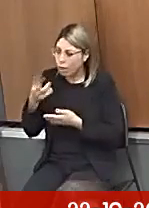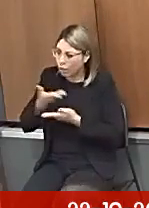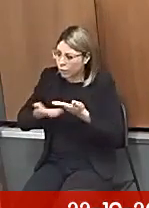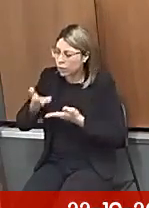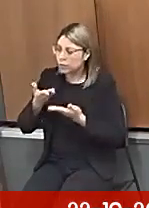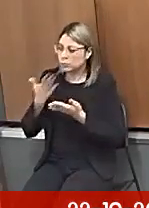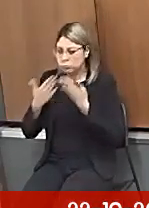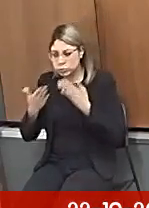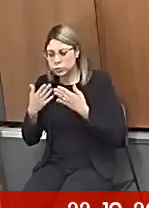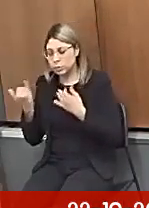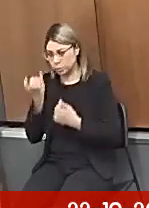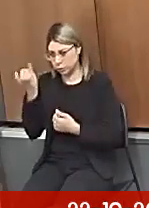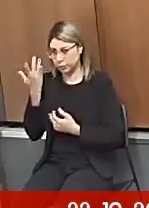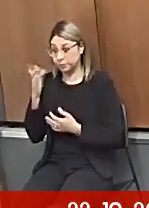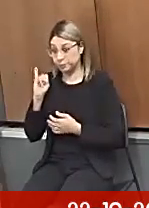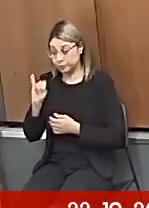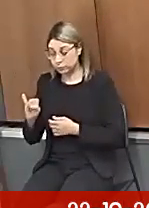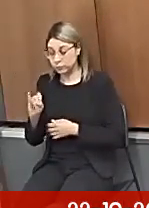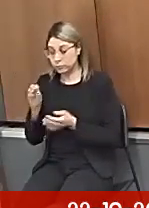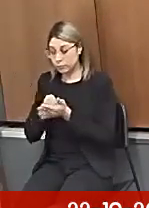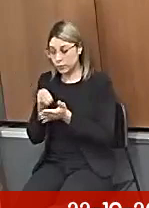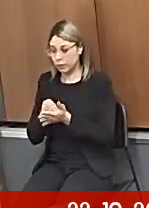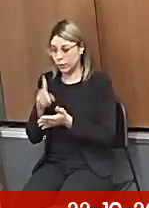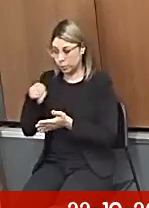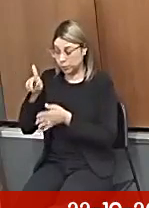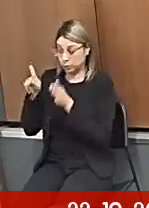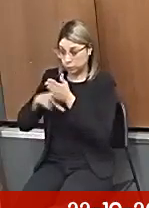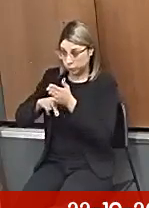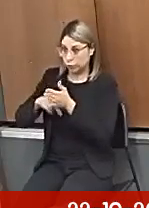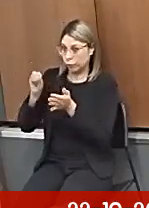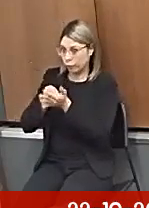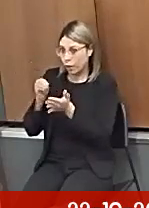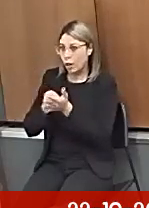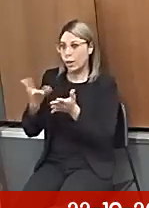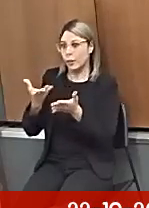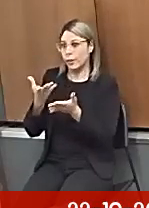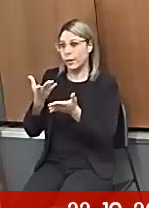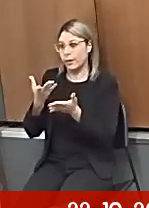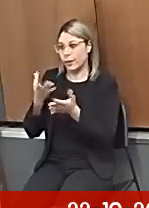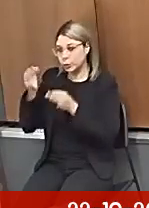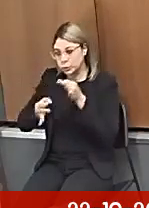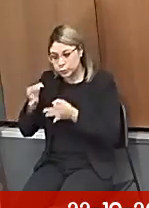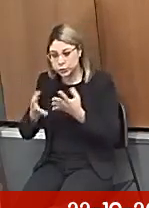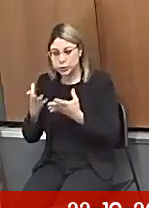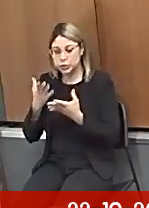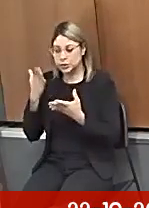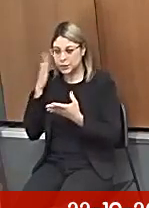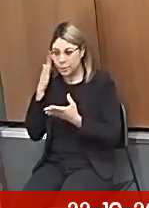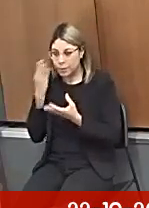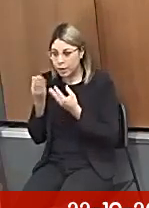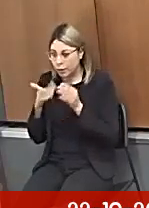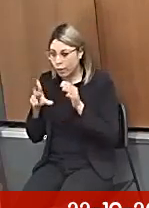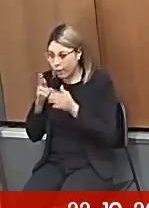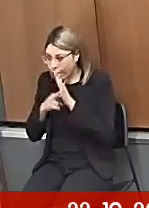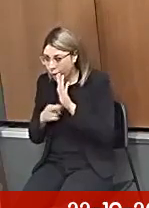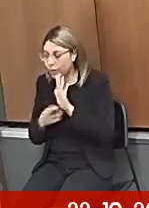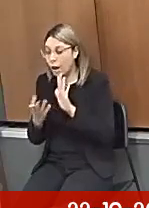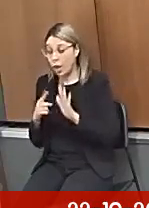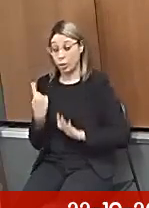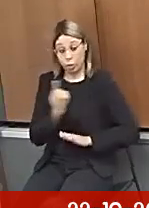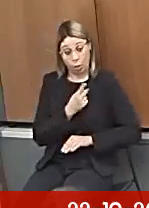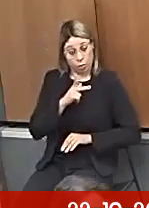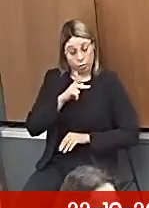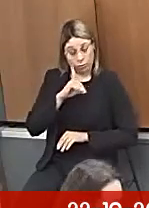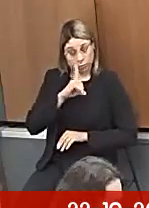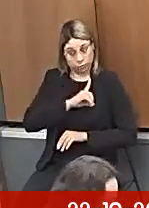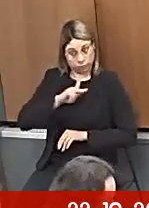faltar legitimidade para vocês? Na questão coercitiva com relação às escolas, sobra para nós, Defensoria Pública e